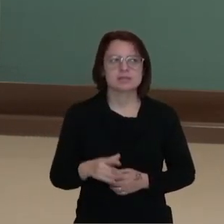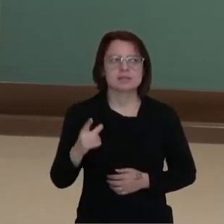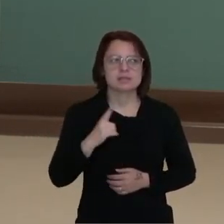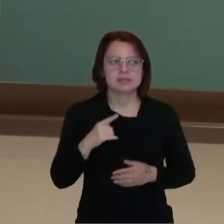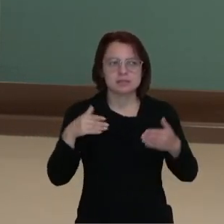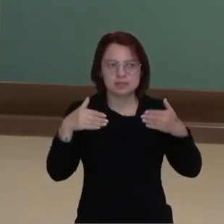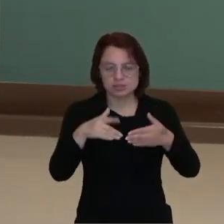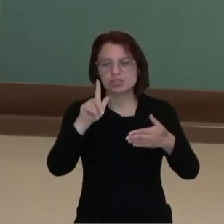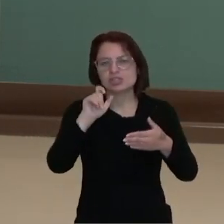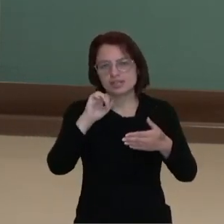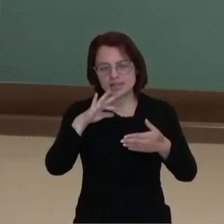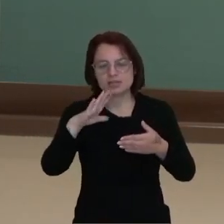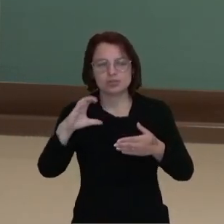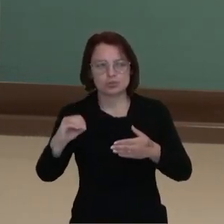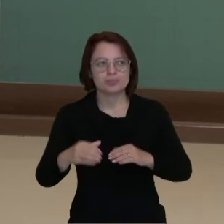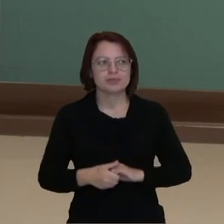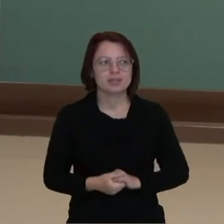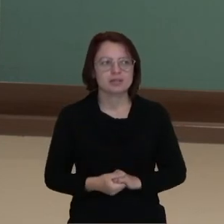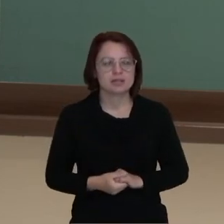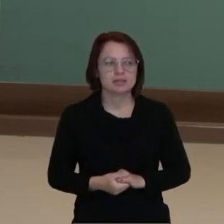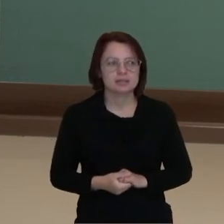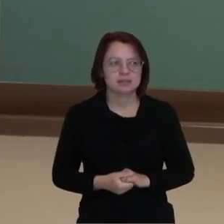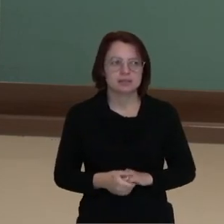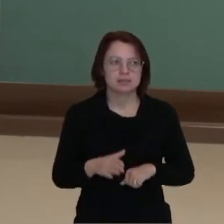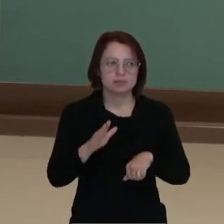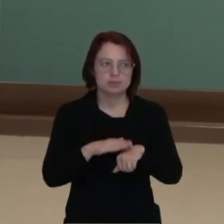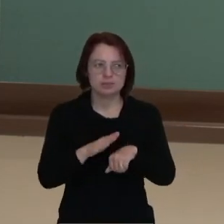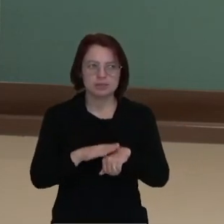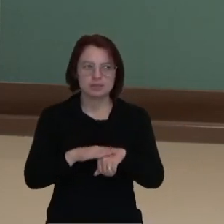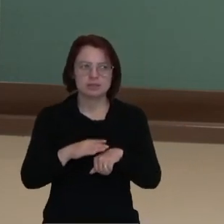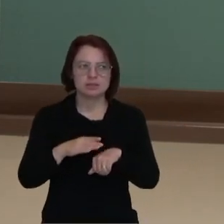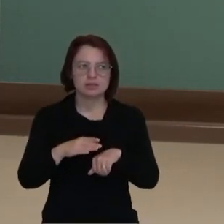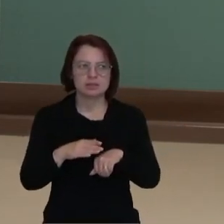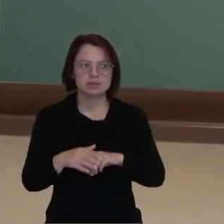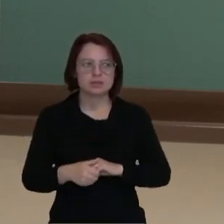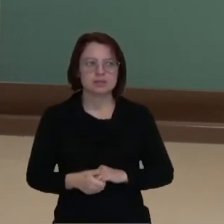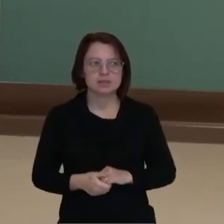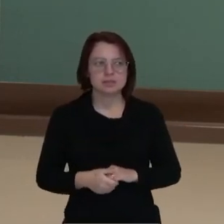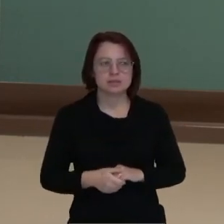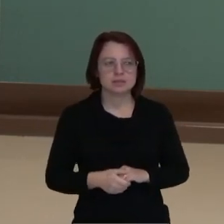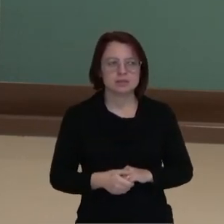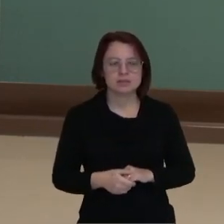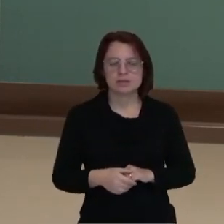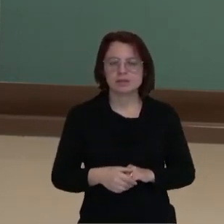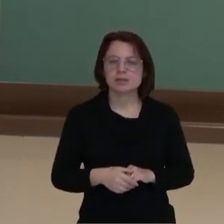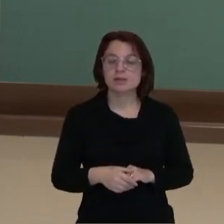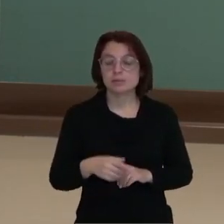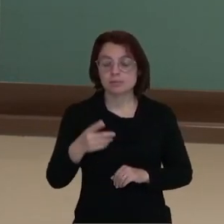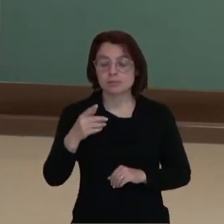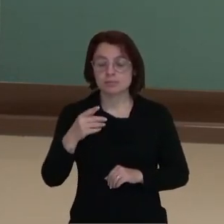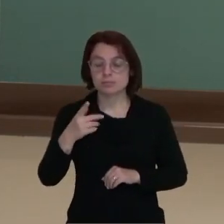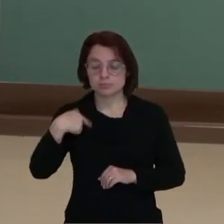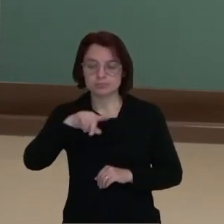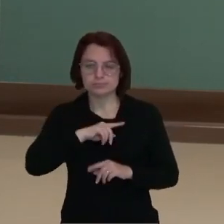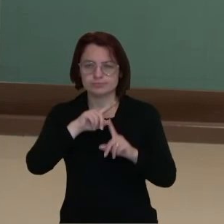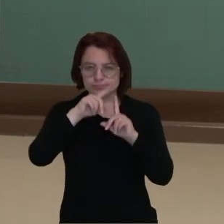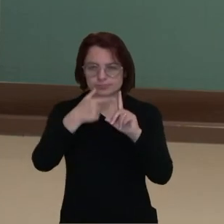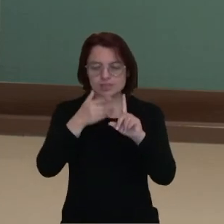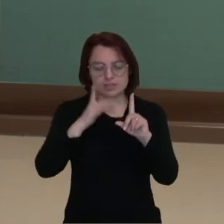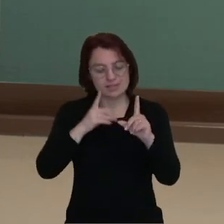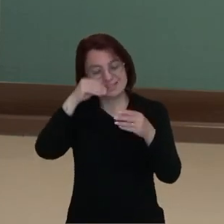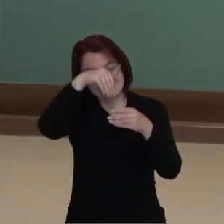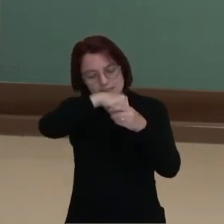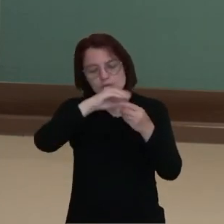determinado geneticamente? Então, quando eu fui formada e vocês foram formados, já estava lá no